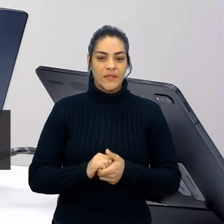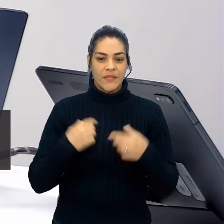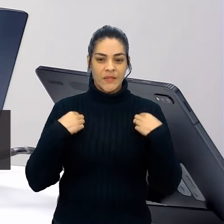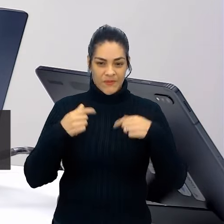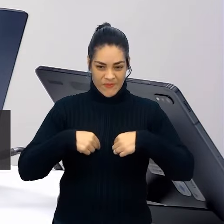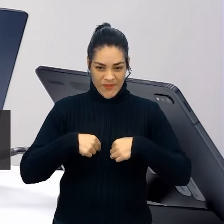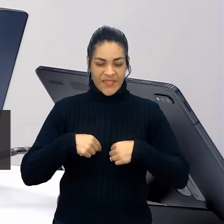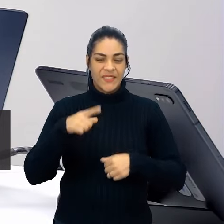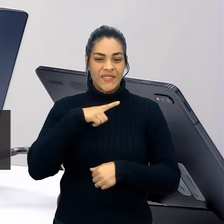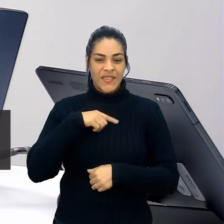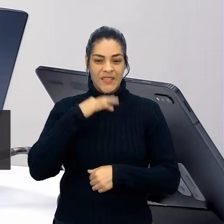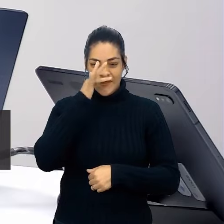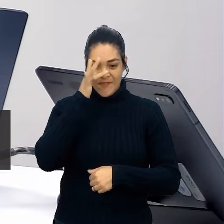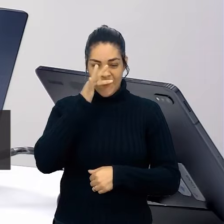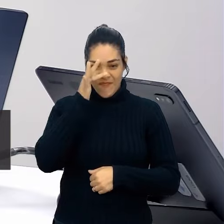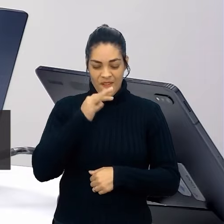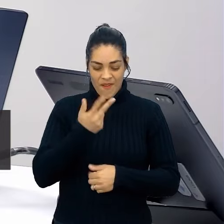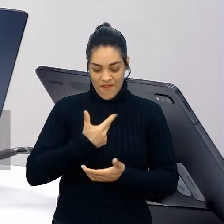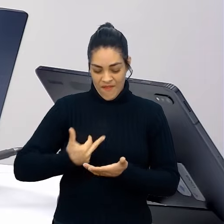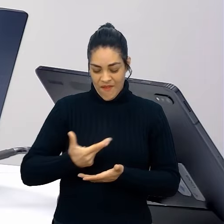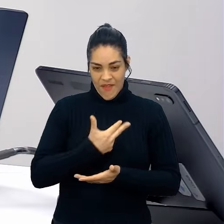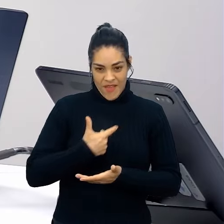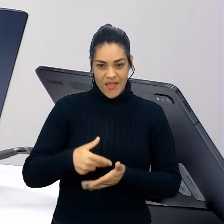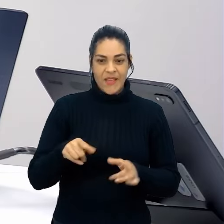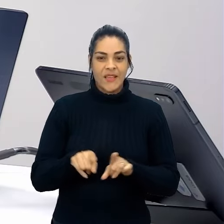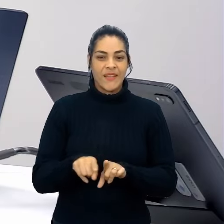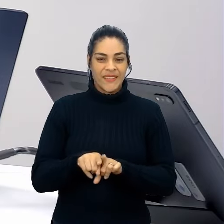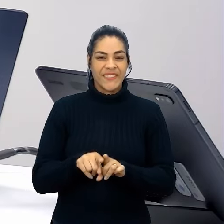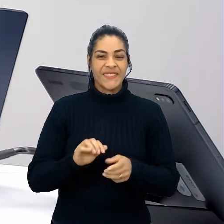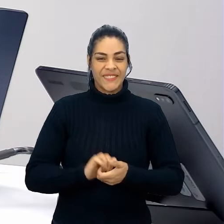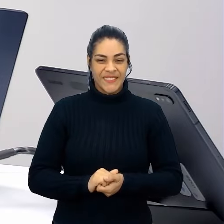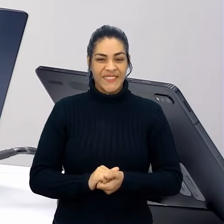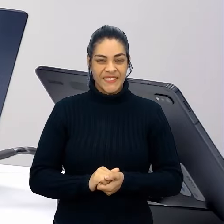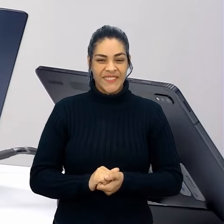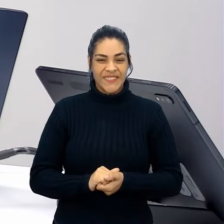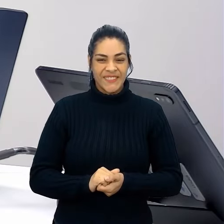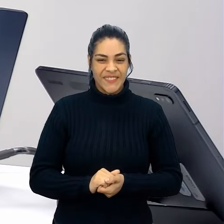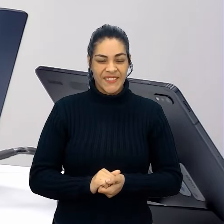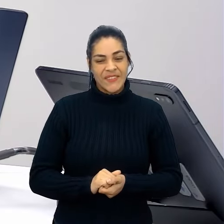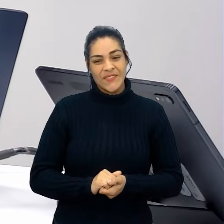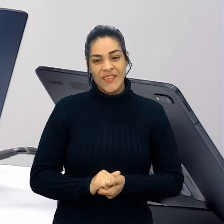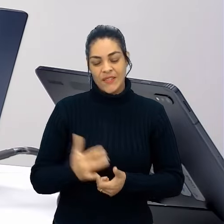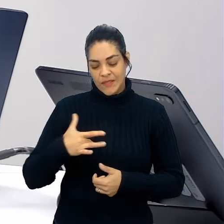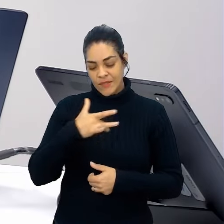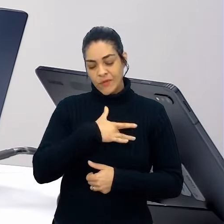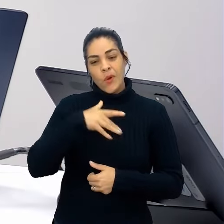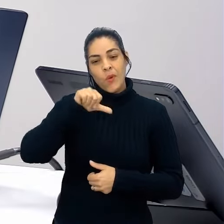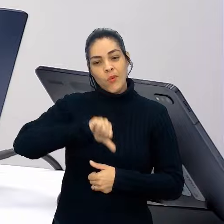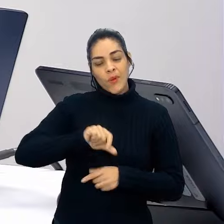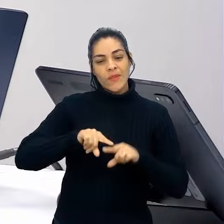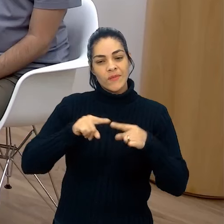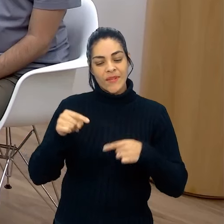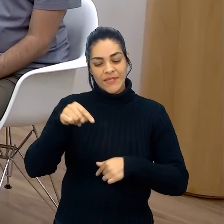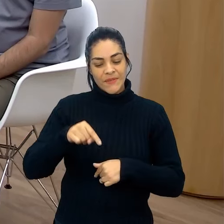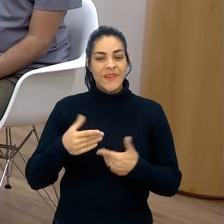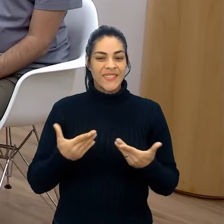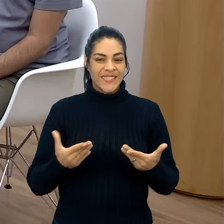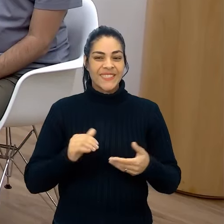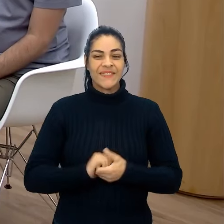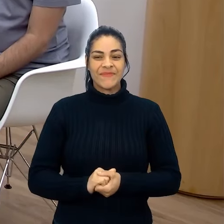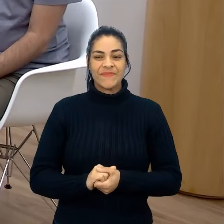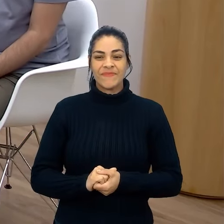florida. É isso. É, e tô meio rouca aqui porque estava muito doente. Mas estamos aqui, né? É isso